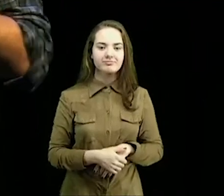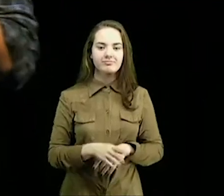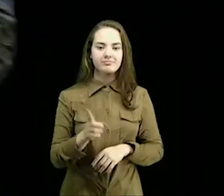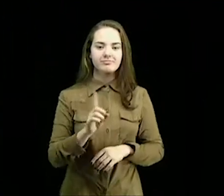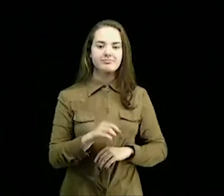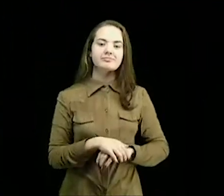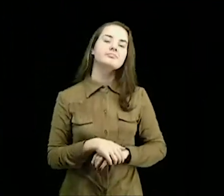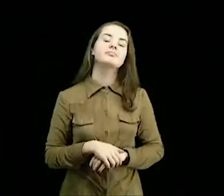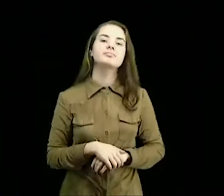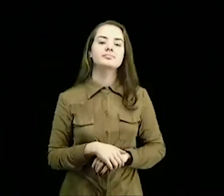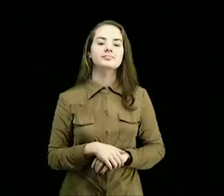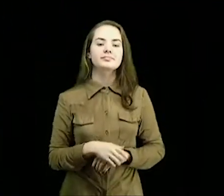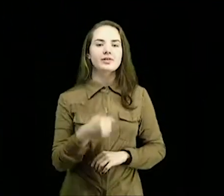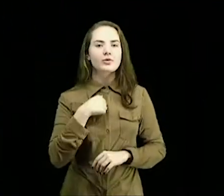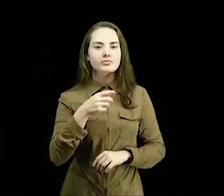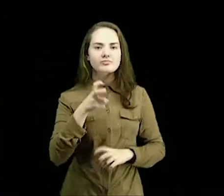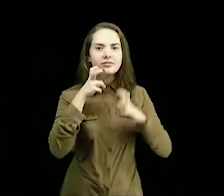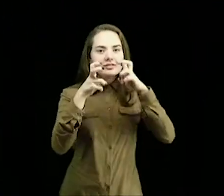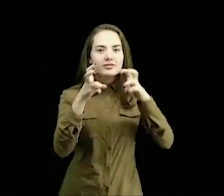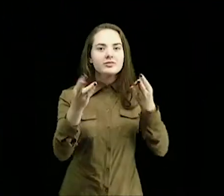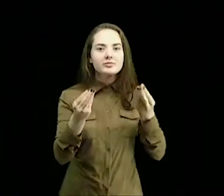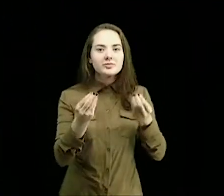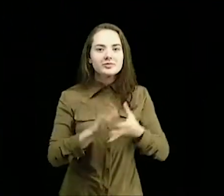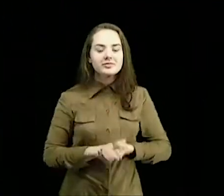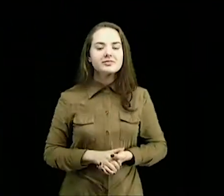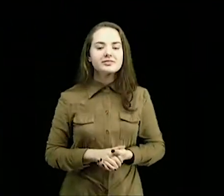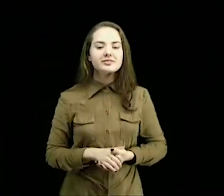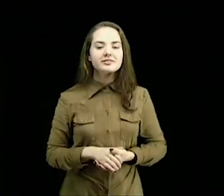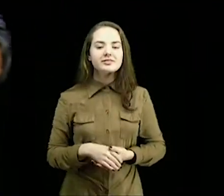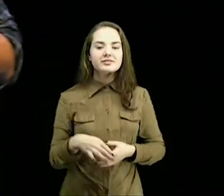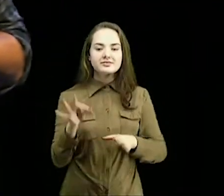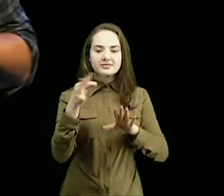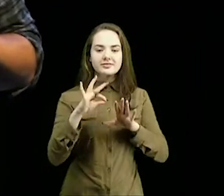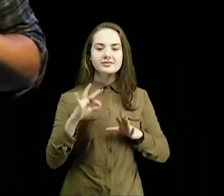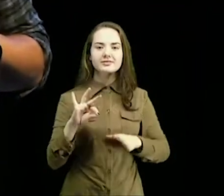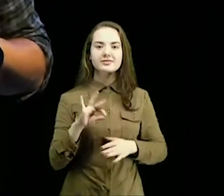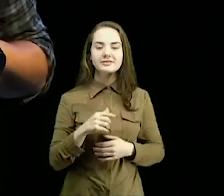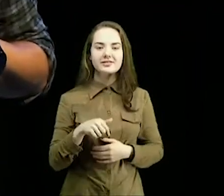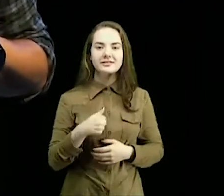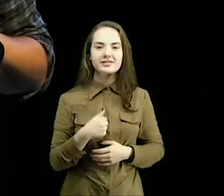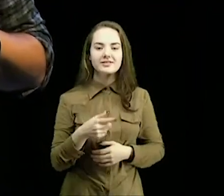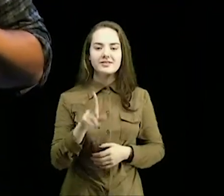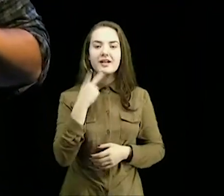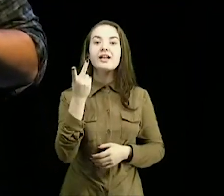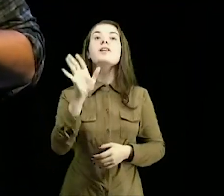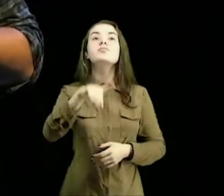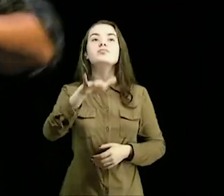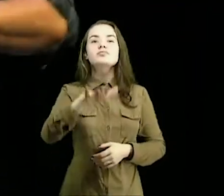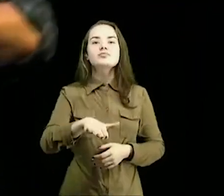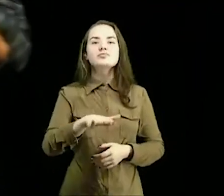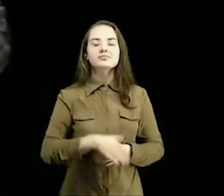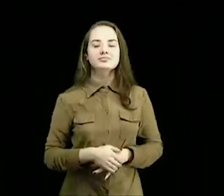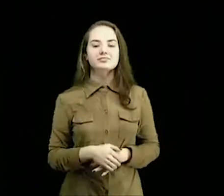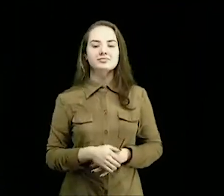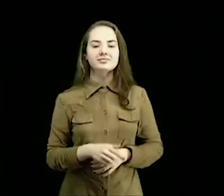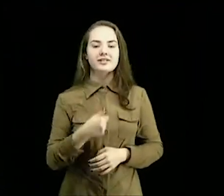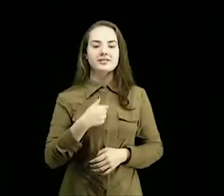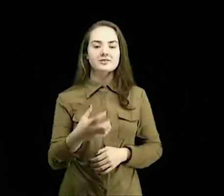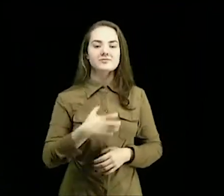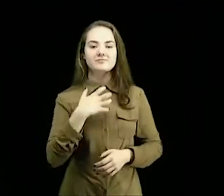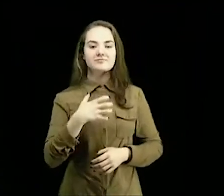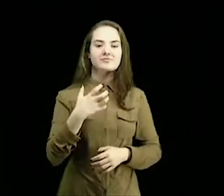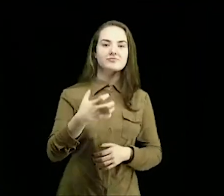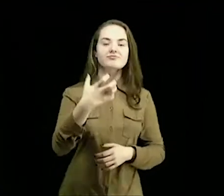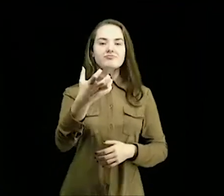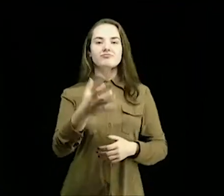Não. Estou gritando muito, gente? É só me corrigir aqui, eu não tenho dificuldade nenhuma. Pastor, fala mais baixo. É que eu estou apaixonado